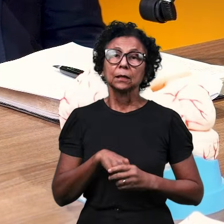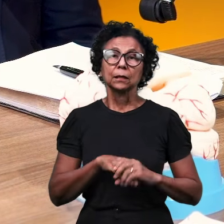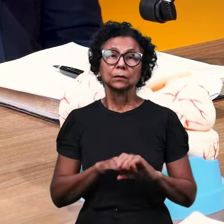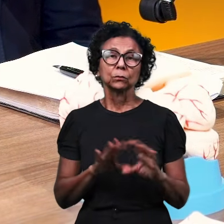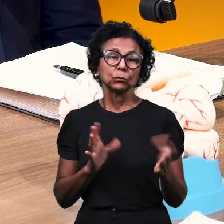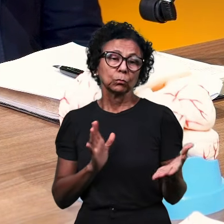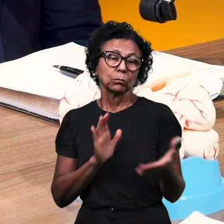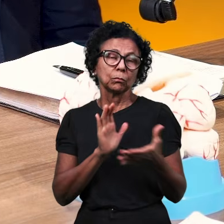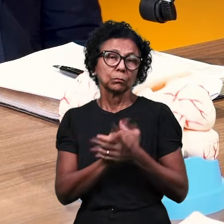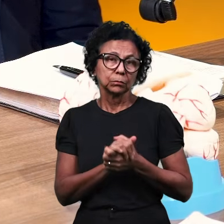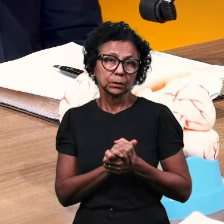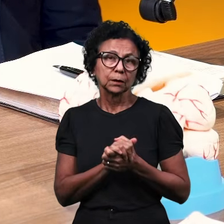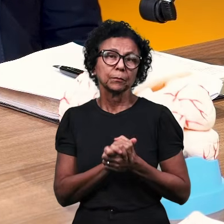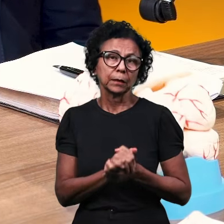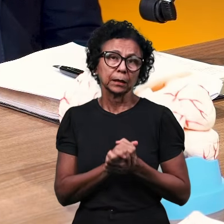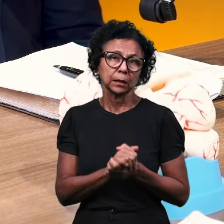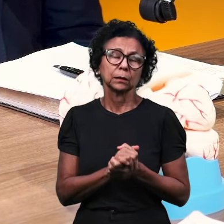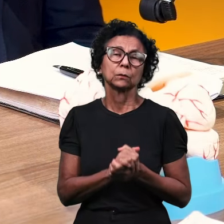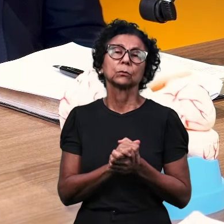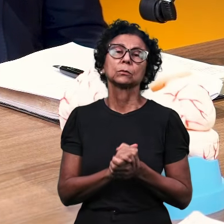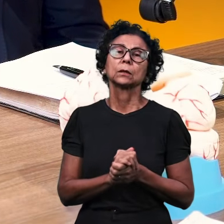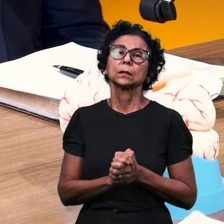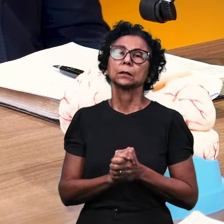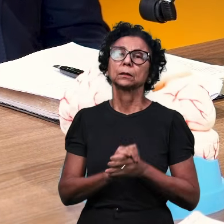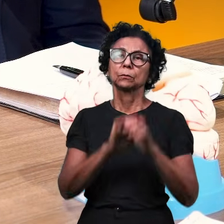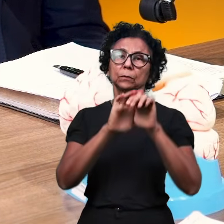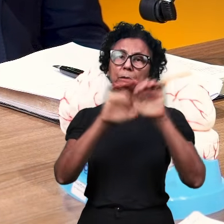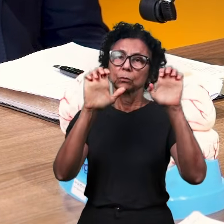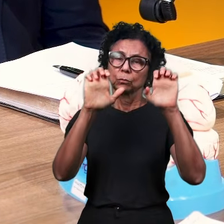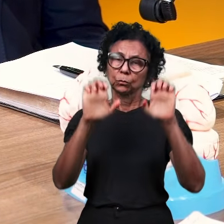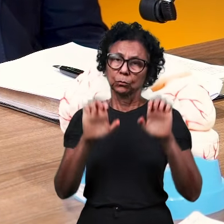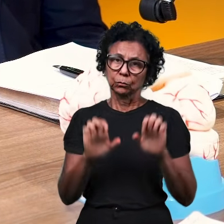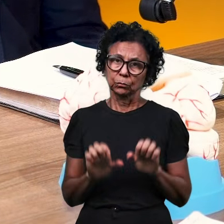da sua vida familiar, ou seja, tem um lar estruturado no Senhor.